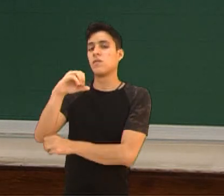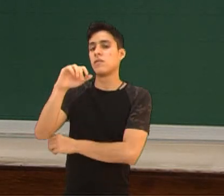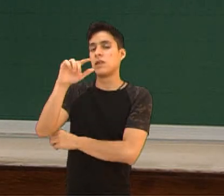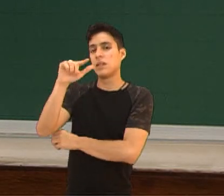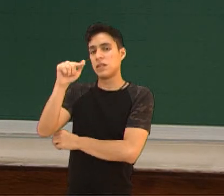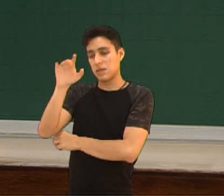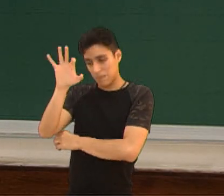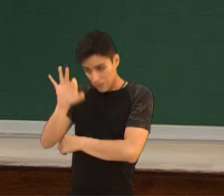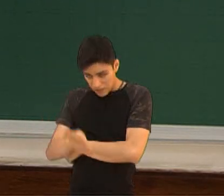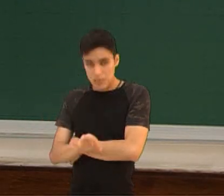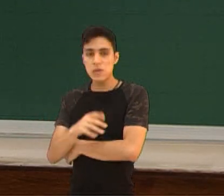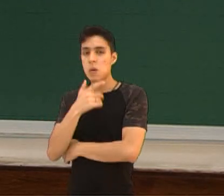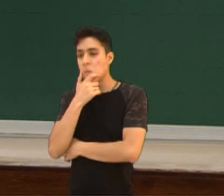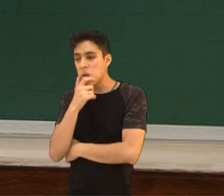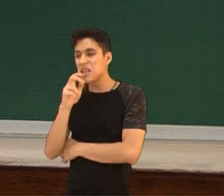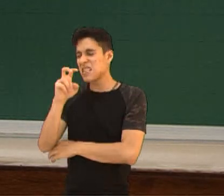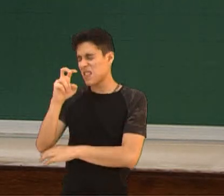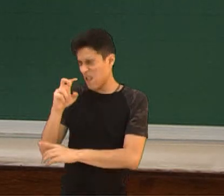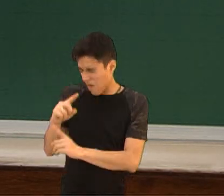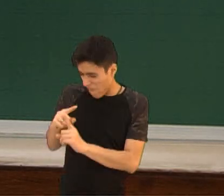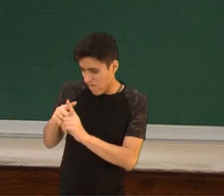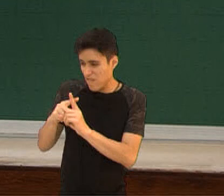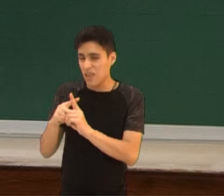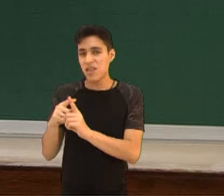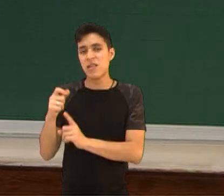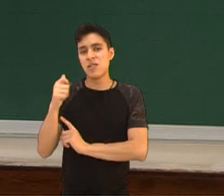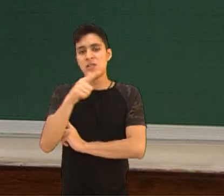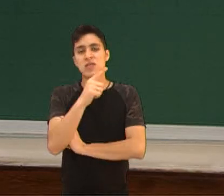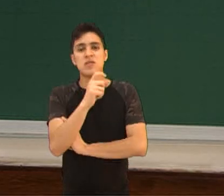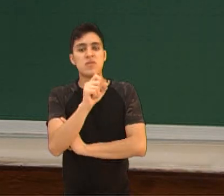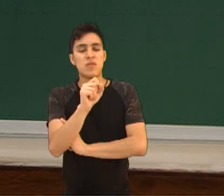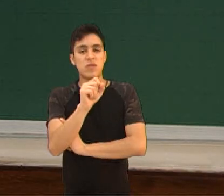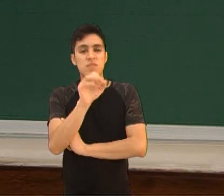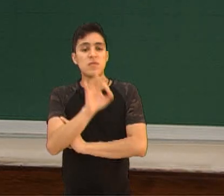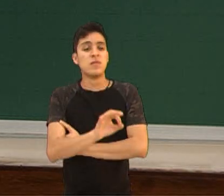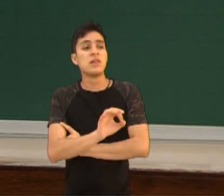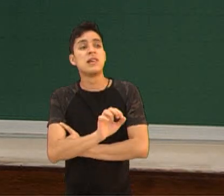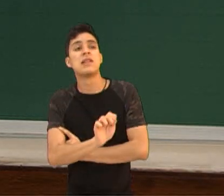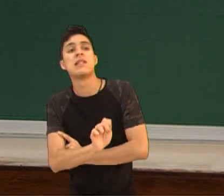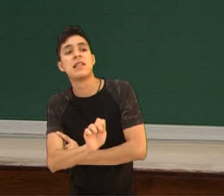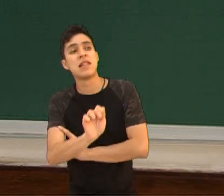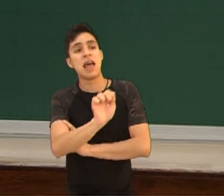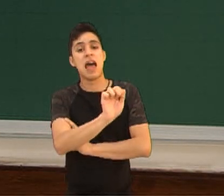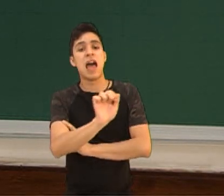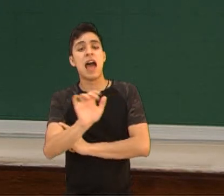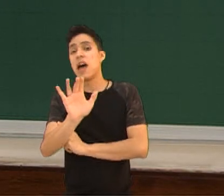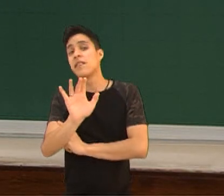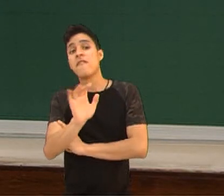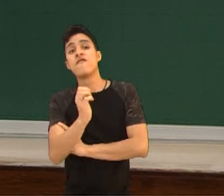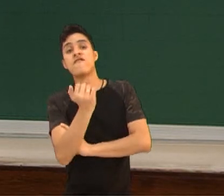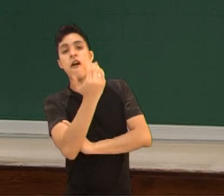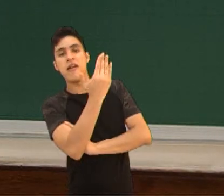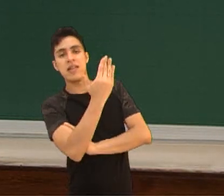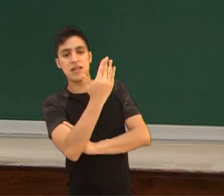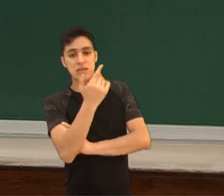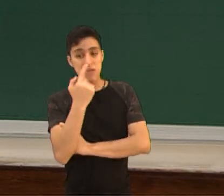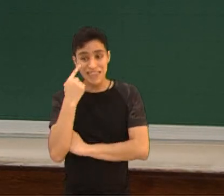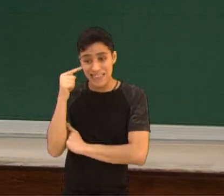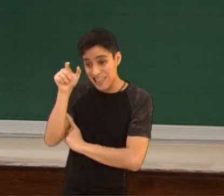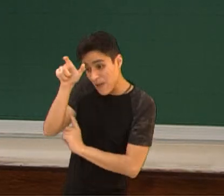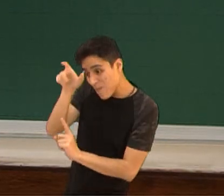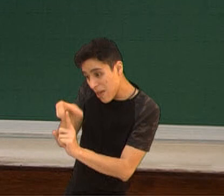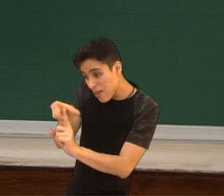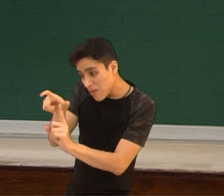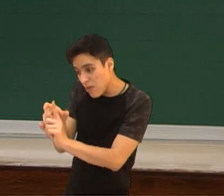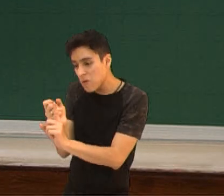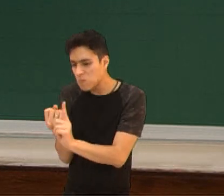97%, mais de 5 vezes o crescimento de 18% que é fora da Ásia. Entendendo? Então, a poluição por pessoa é